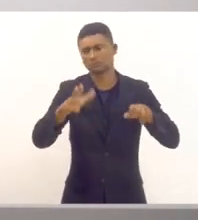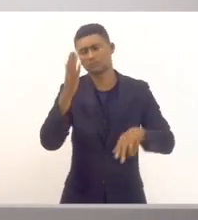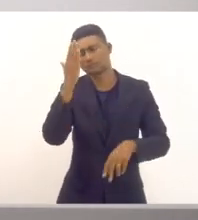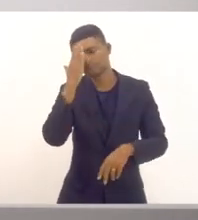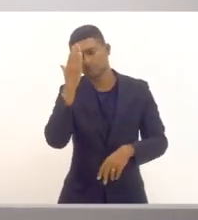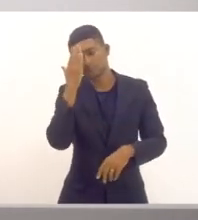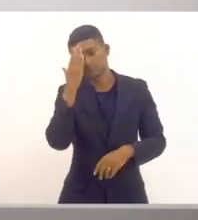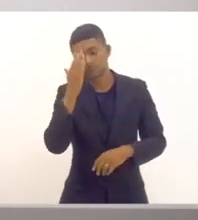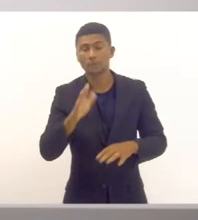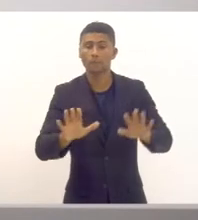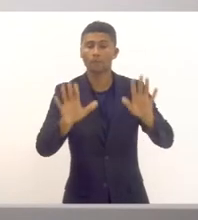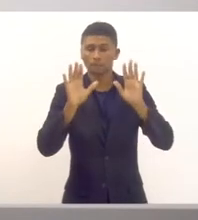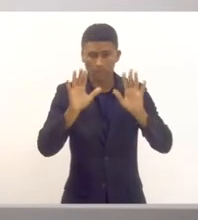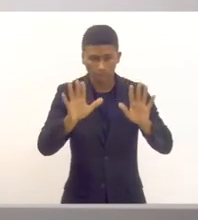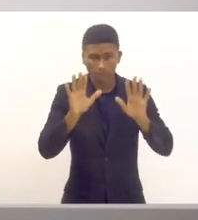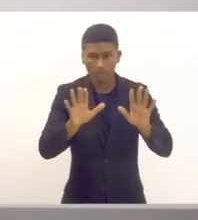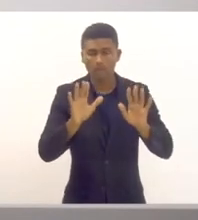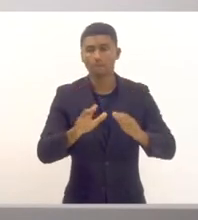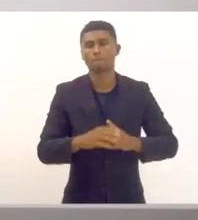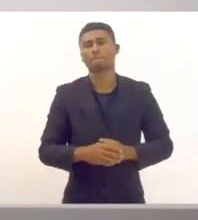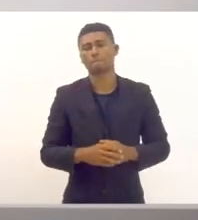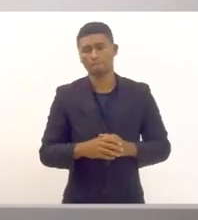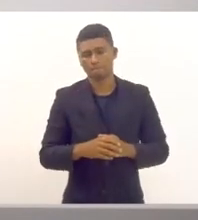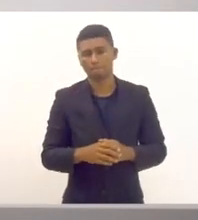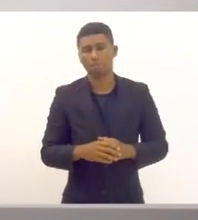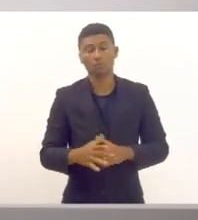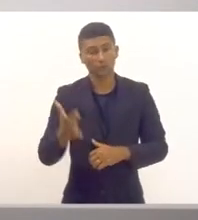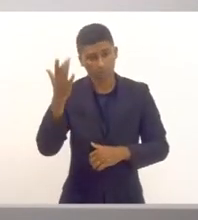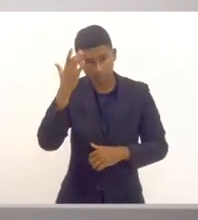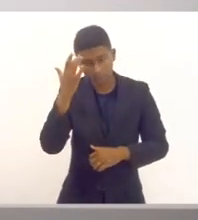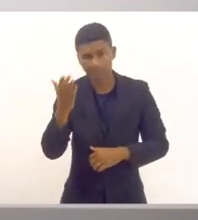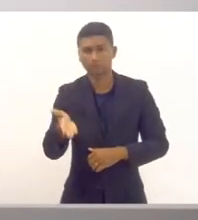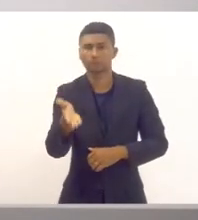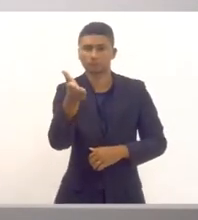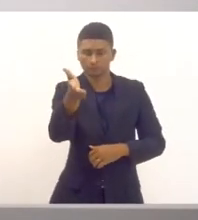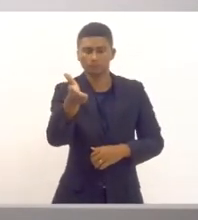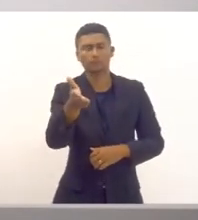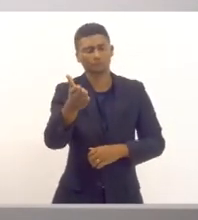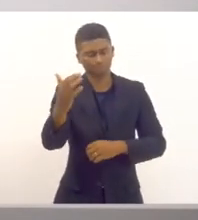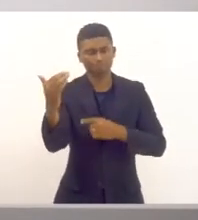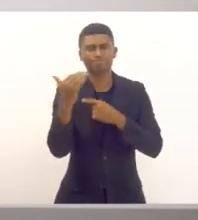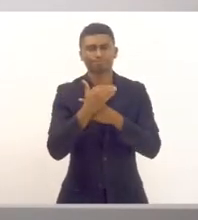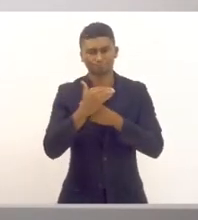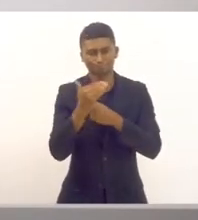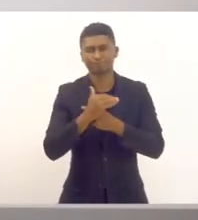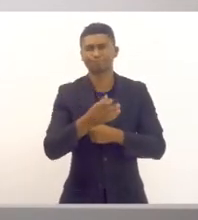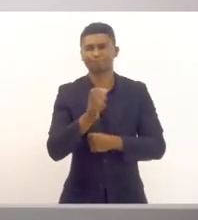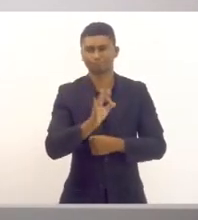né? Mas eu acho que o senhor está nos ajudando.